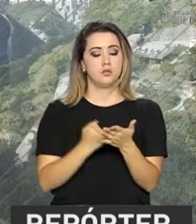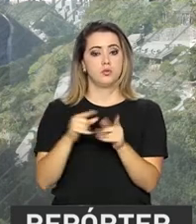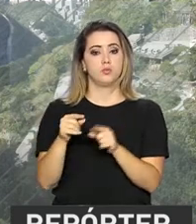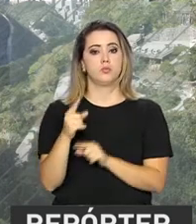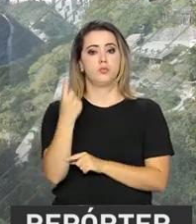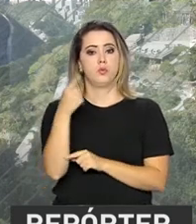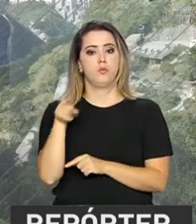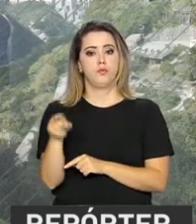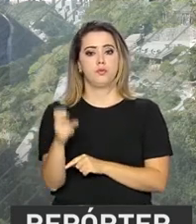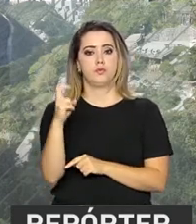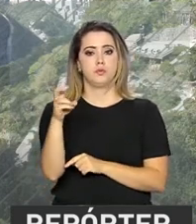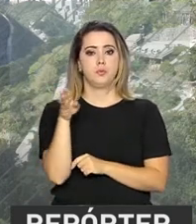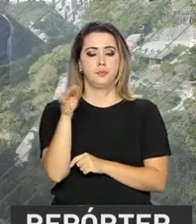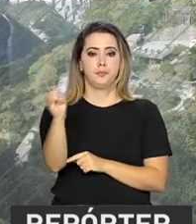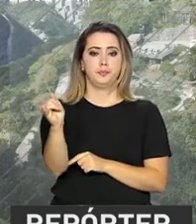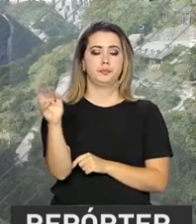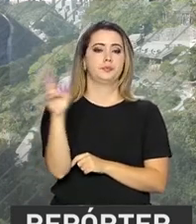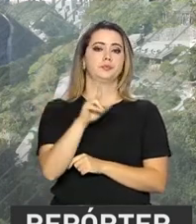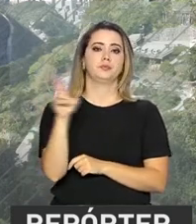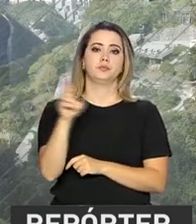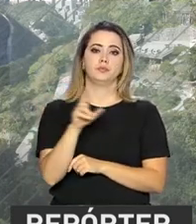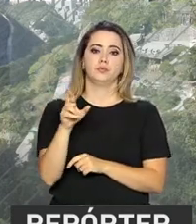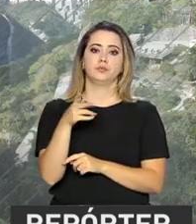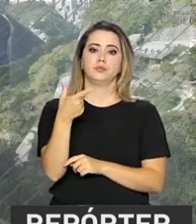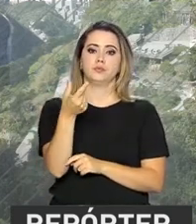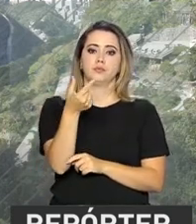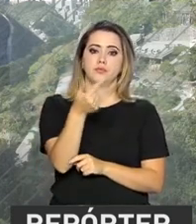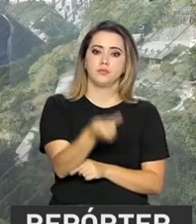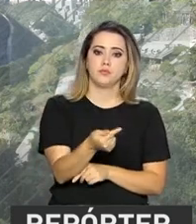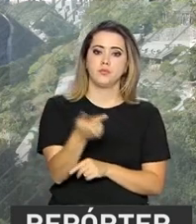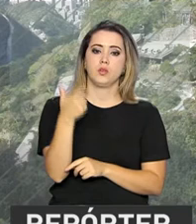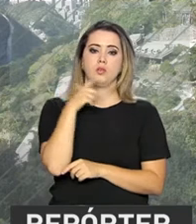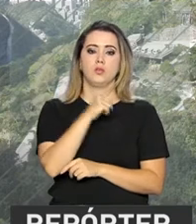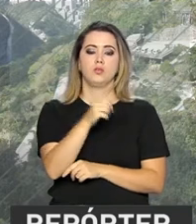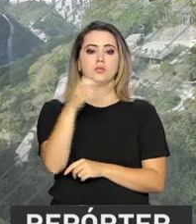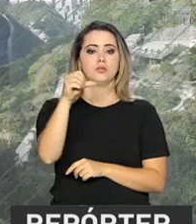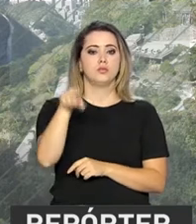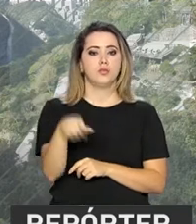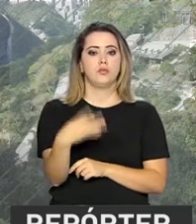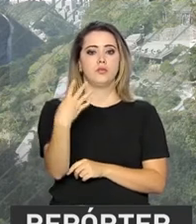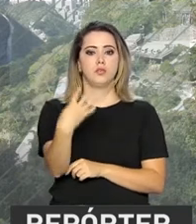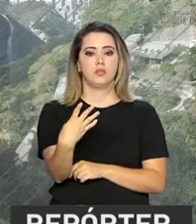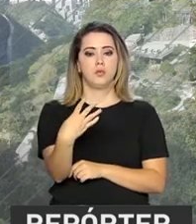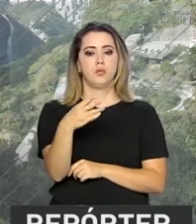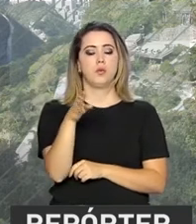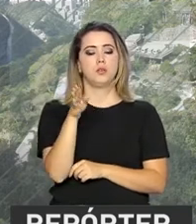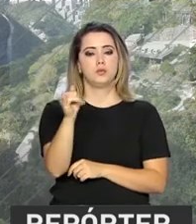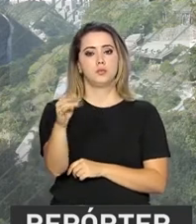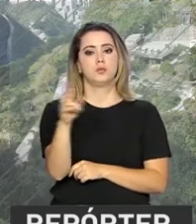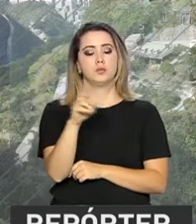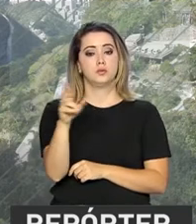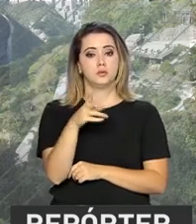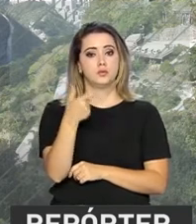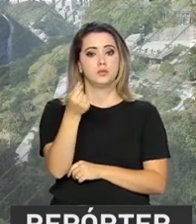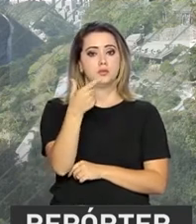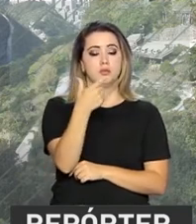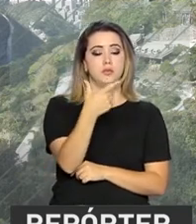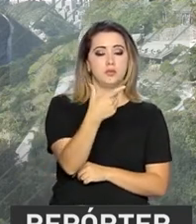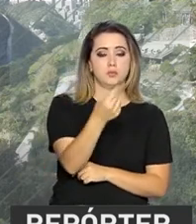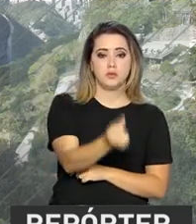serão 1,5 bilhão em 2017 chegando a 9,4 bilhões em 2020